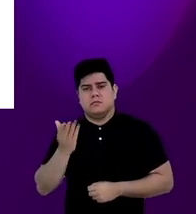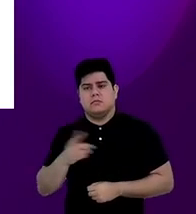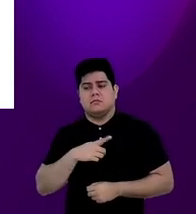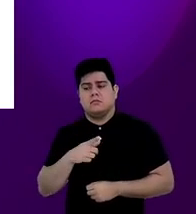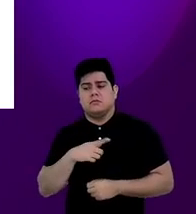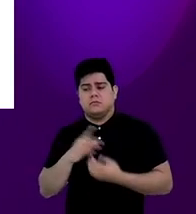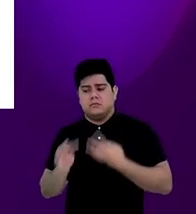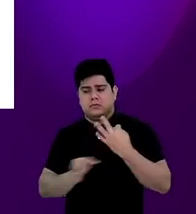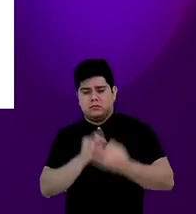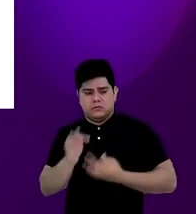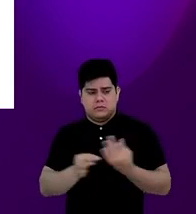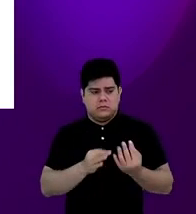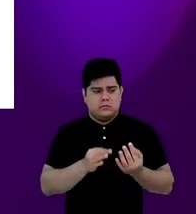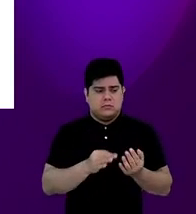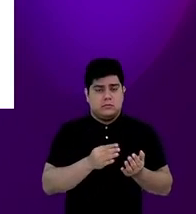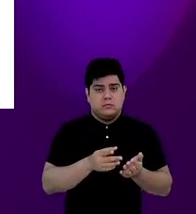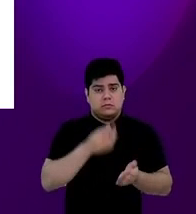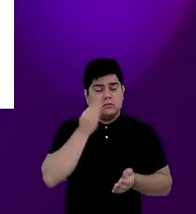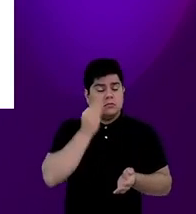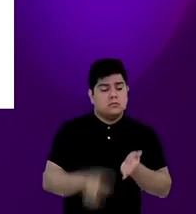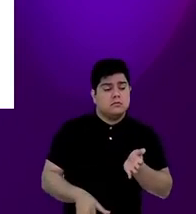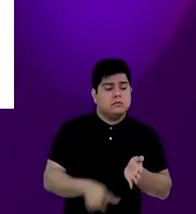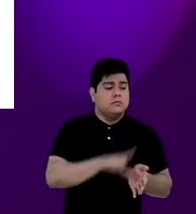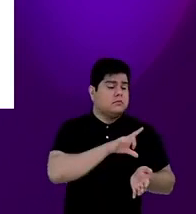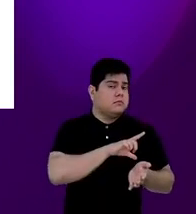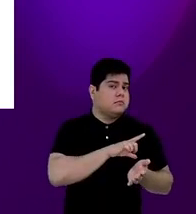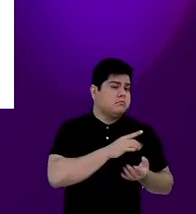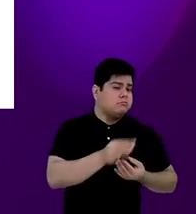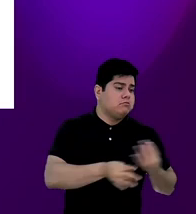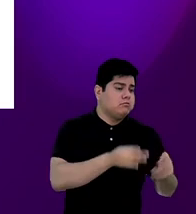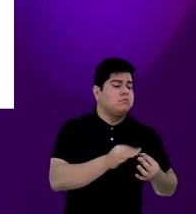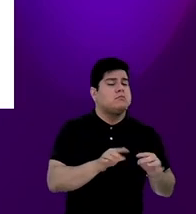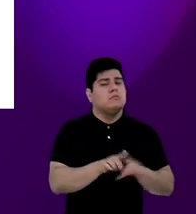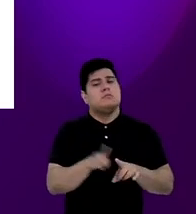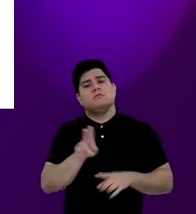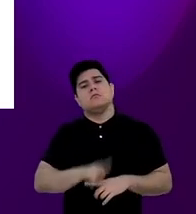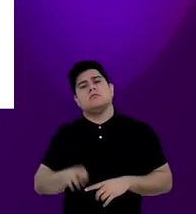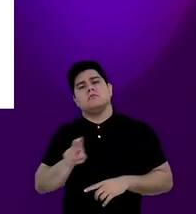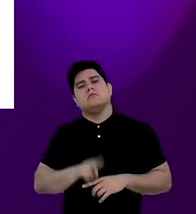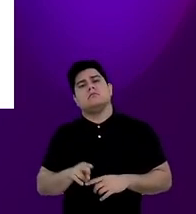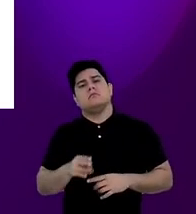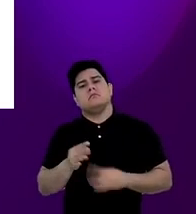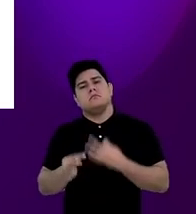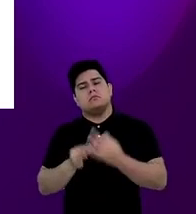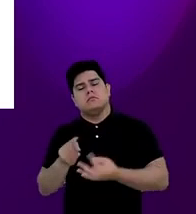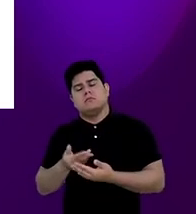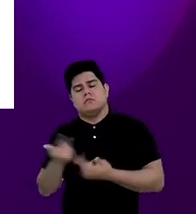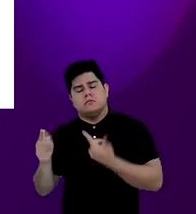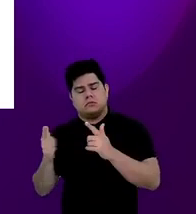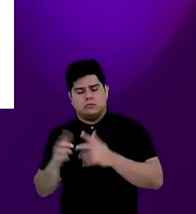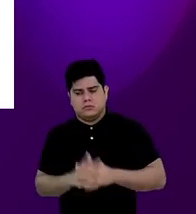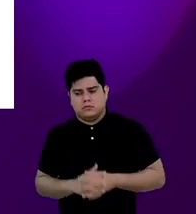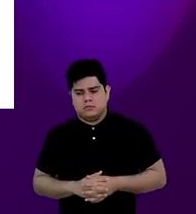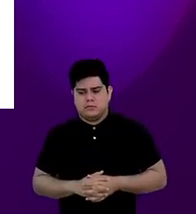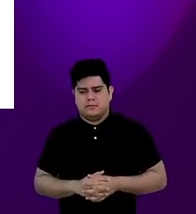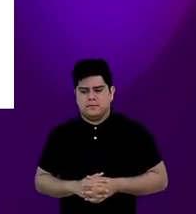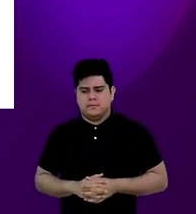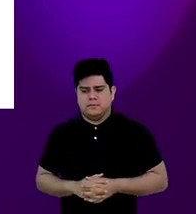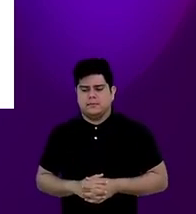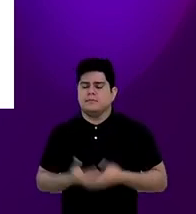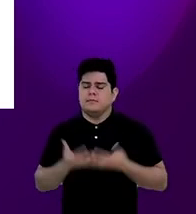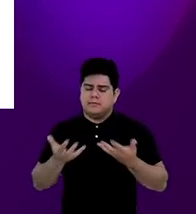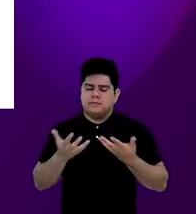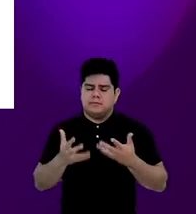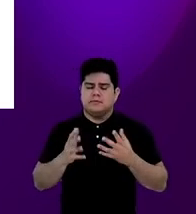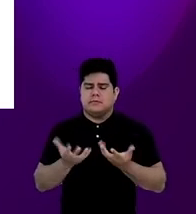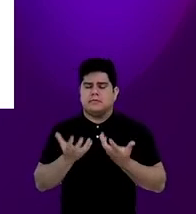em linhas mais precoces de tratamento, assim como a utilização de terapia de manutenção. E queria aqui também fazer